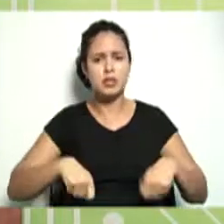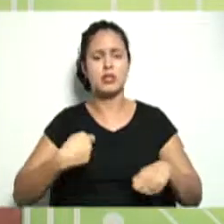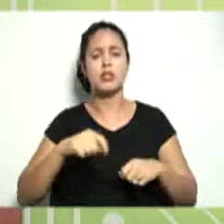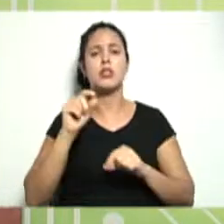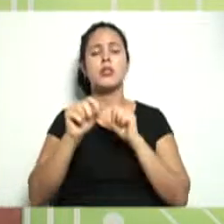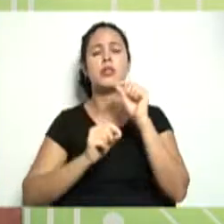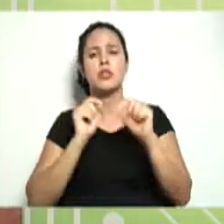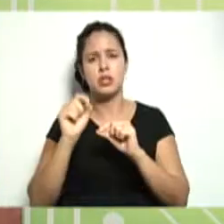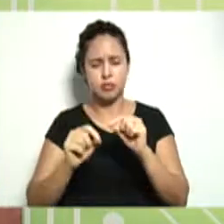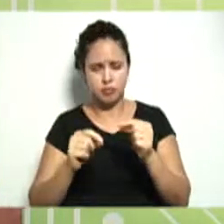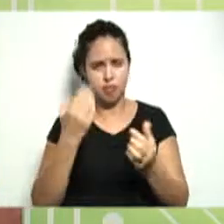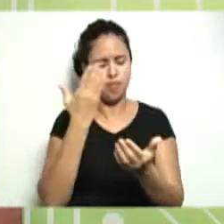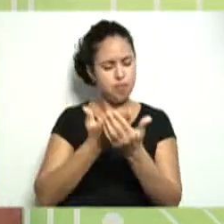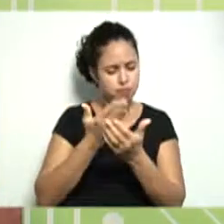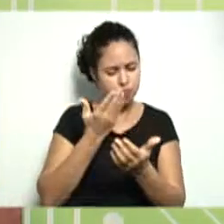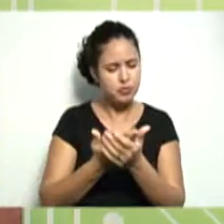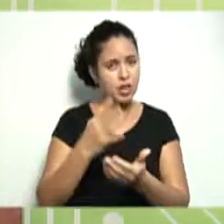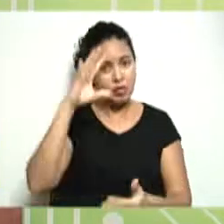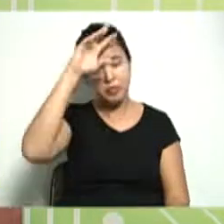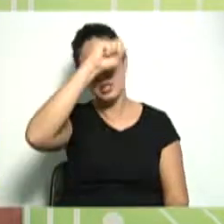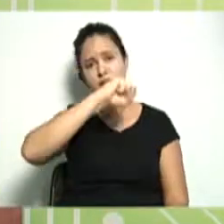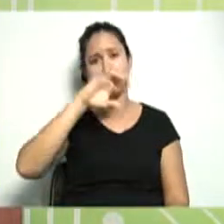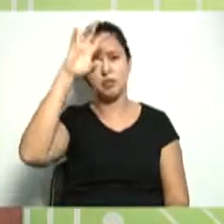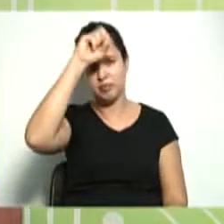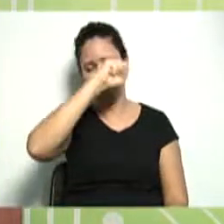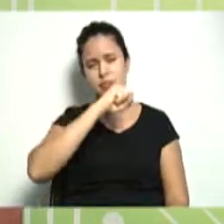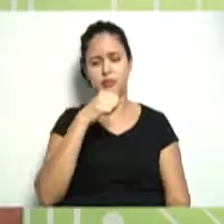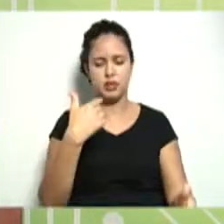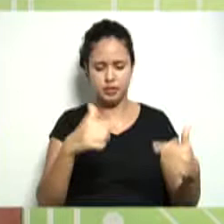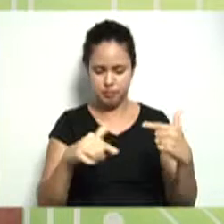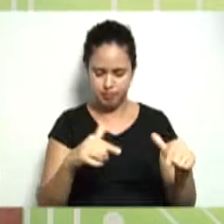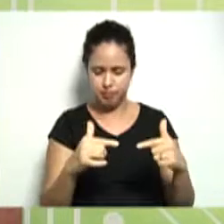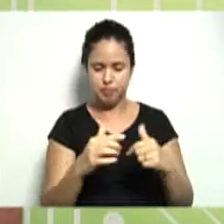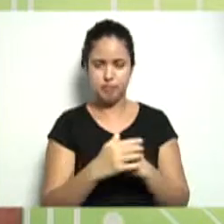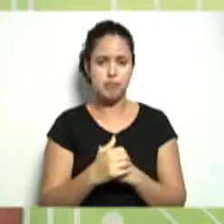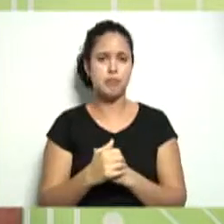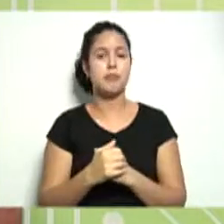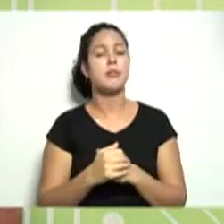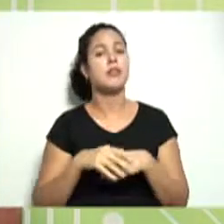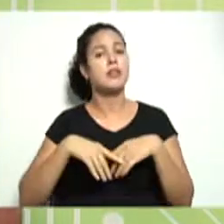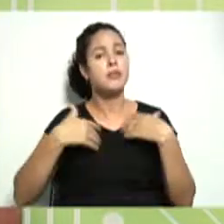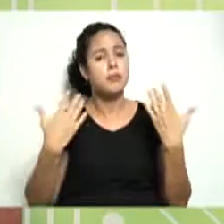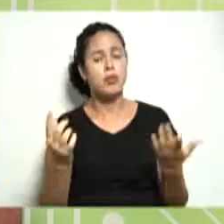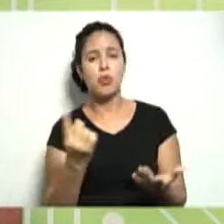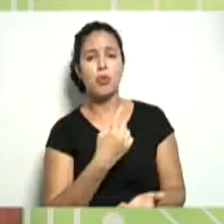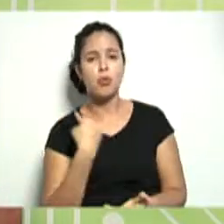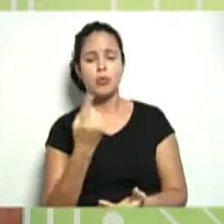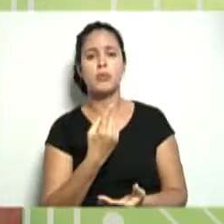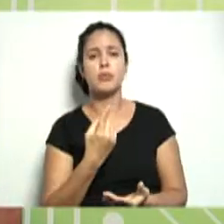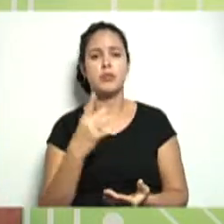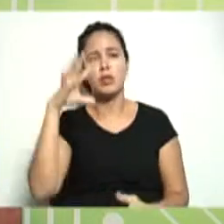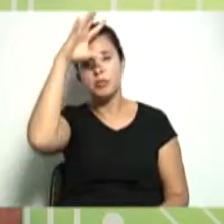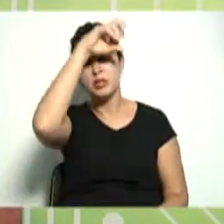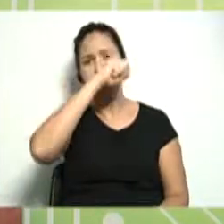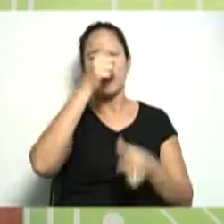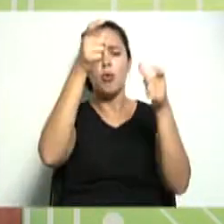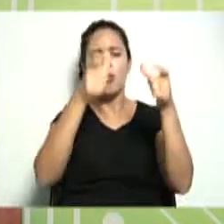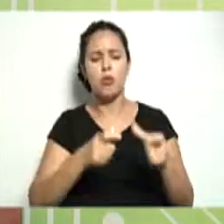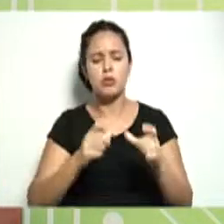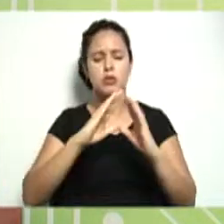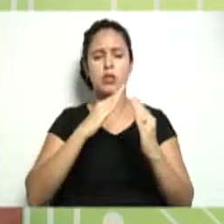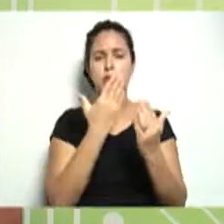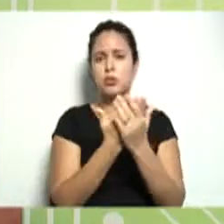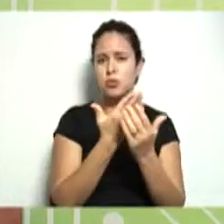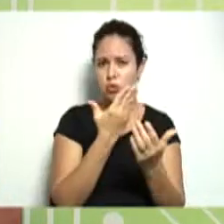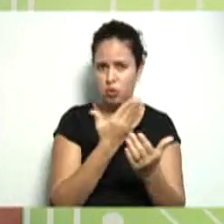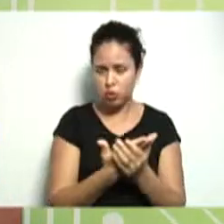na sociedade, nós tivemos que aprender. E aí, nós aprendemos na escola, e foi